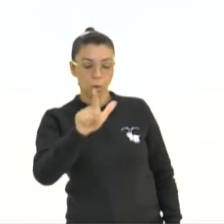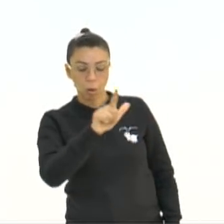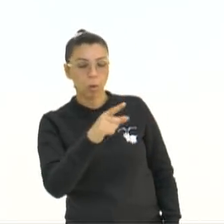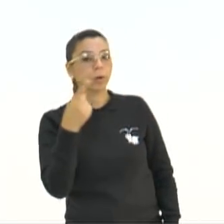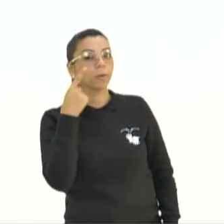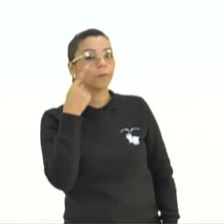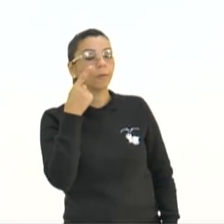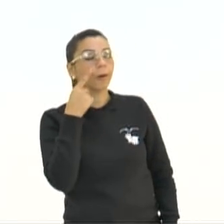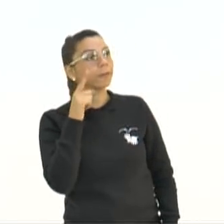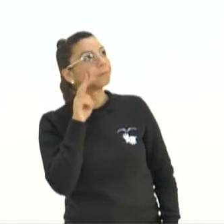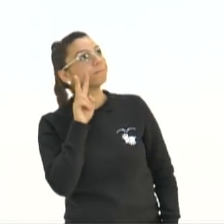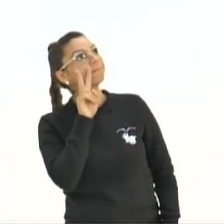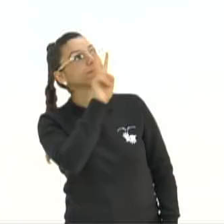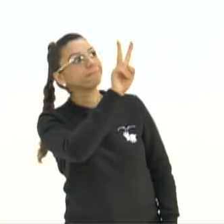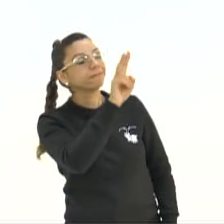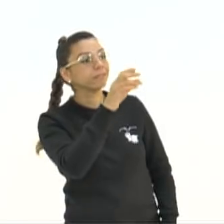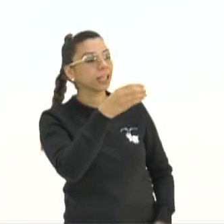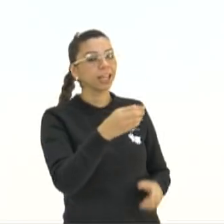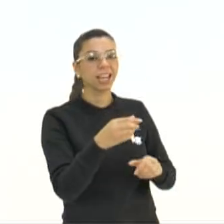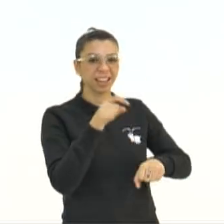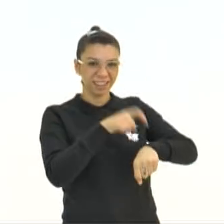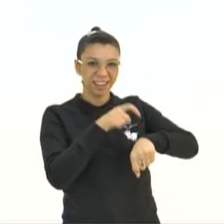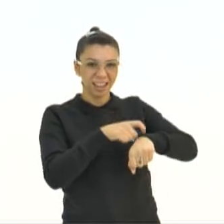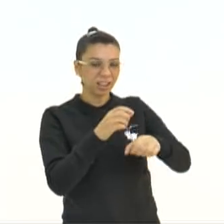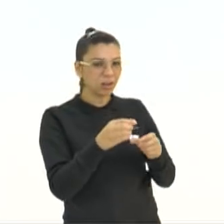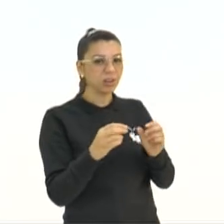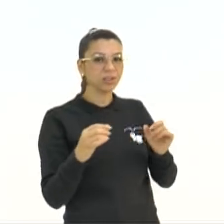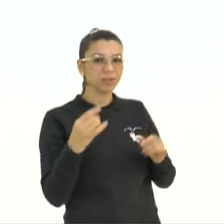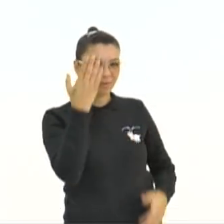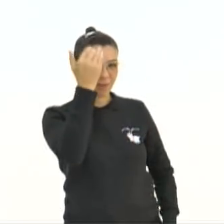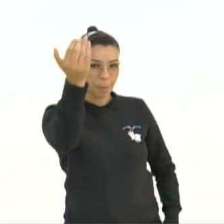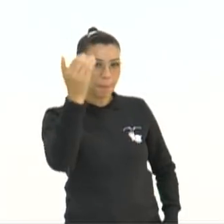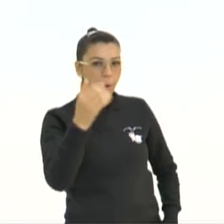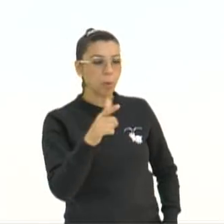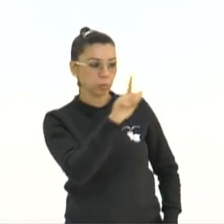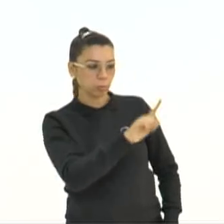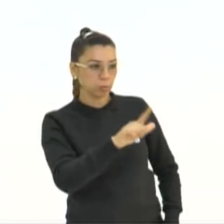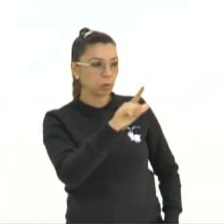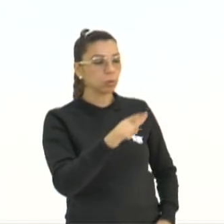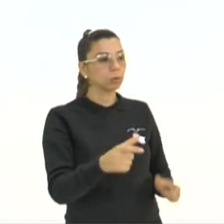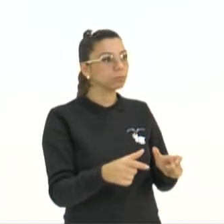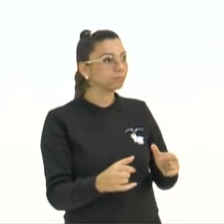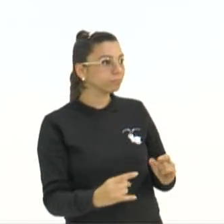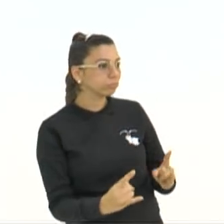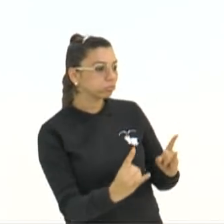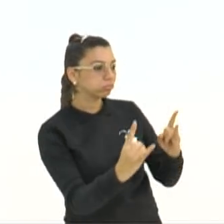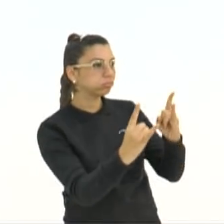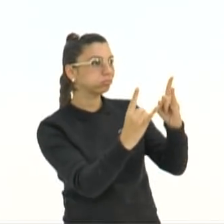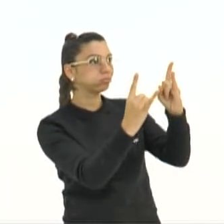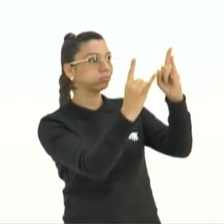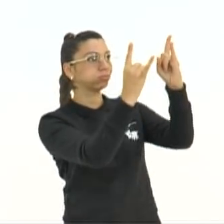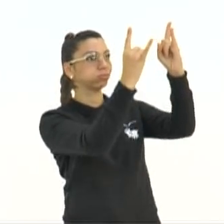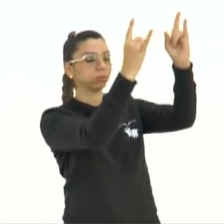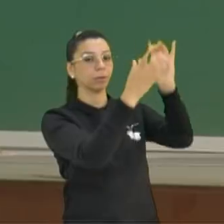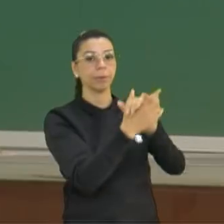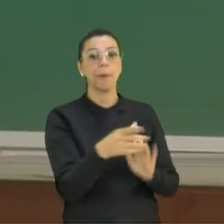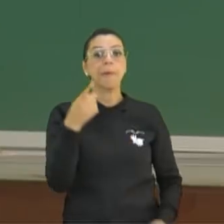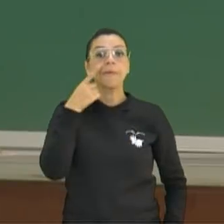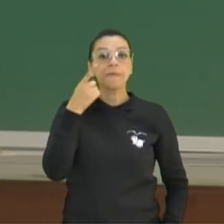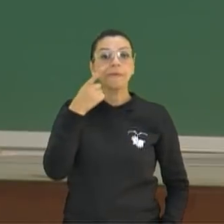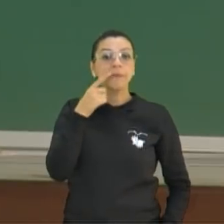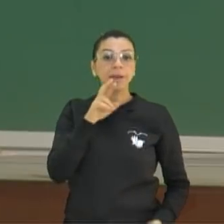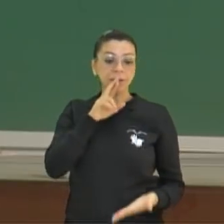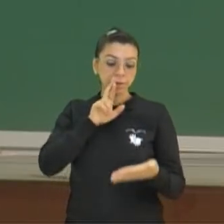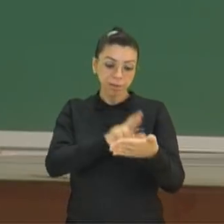Aquele relógio lá famoso de Londres. Certinho? Confere aí se você fez certinho. Se você errou, por que